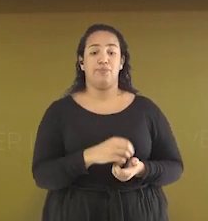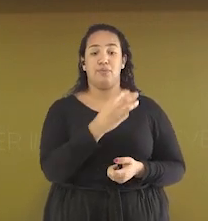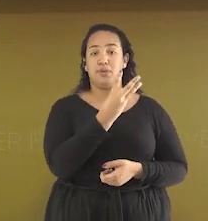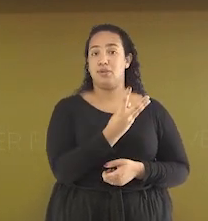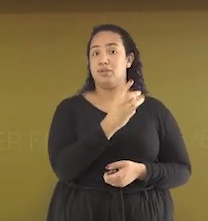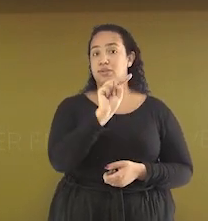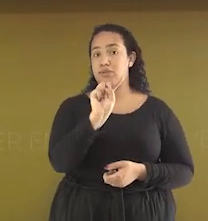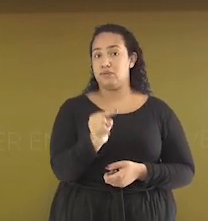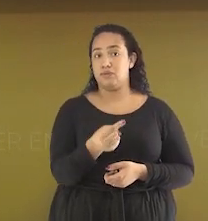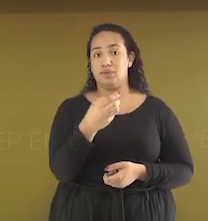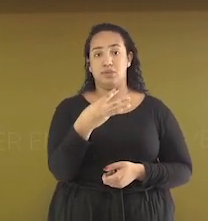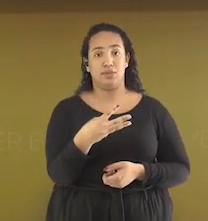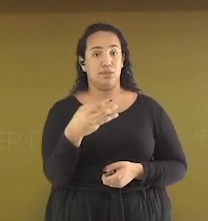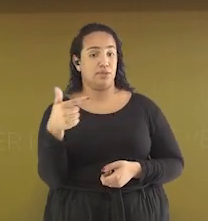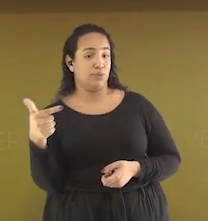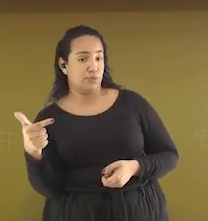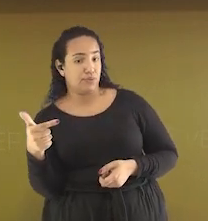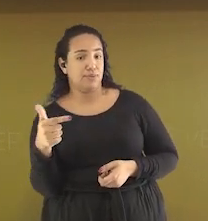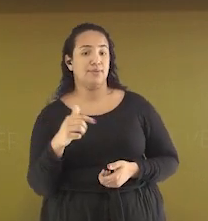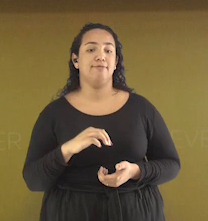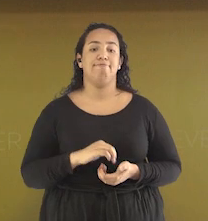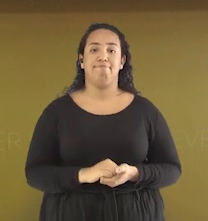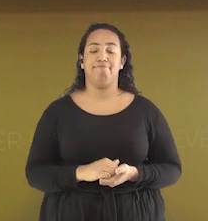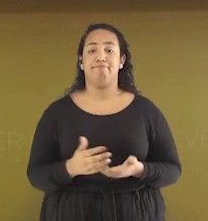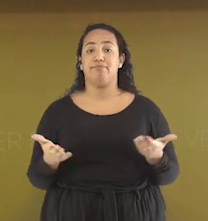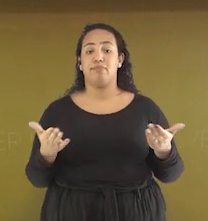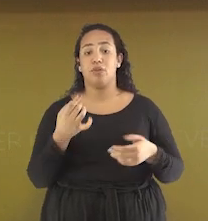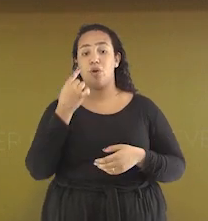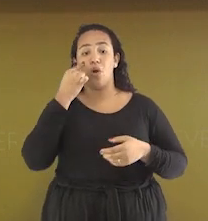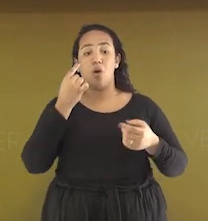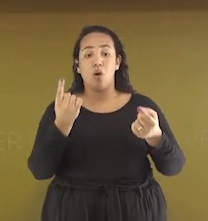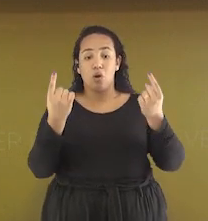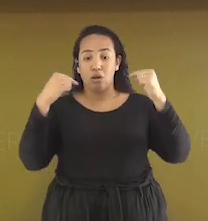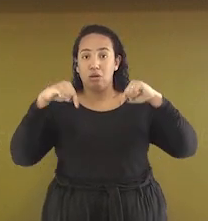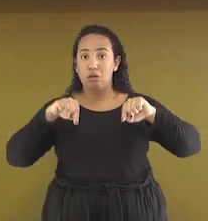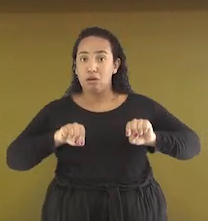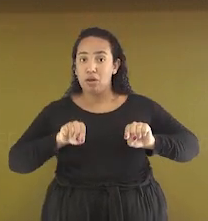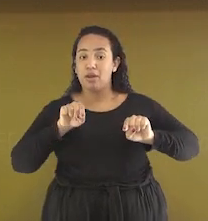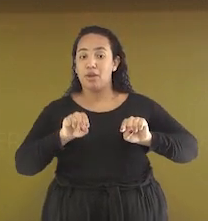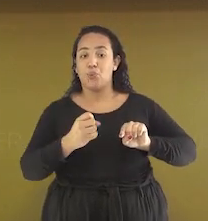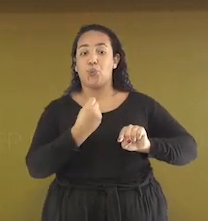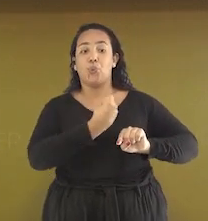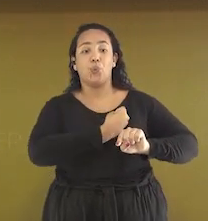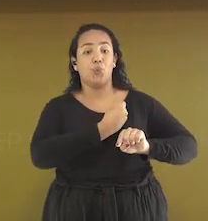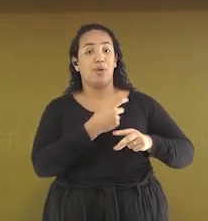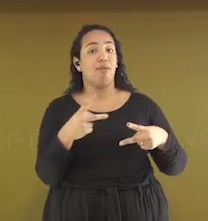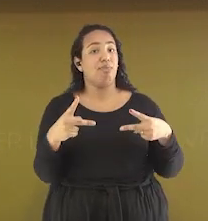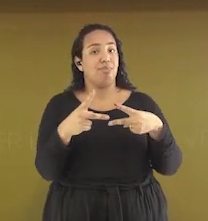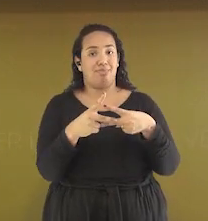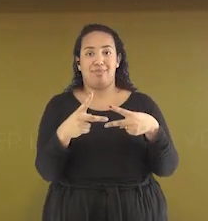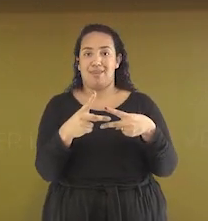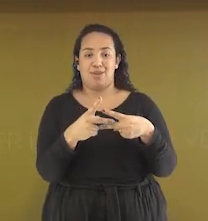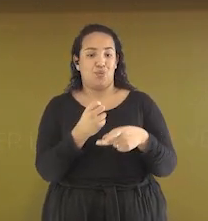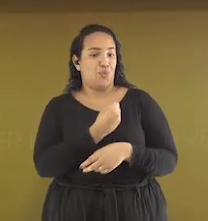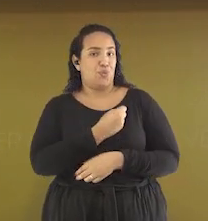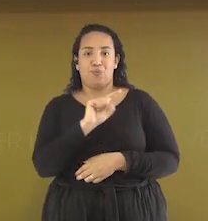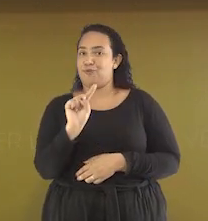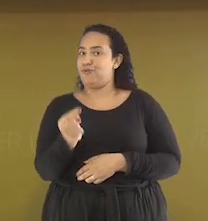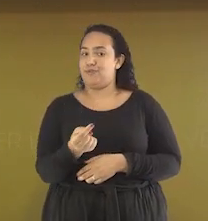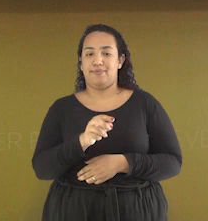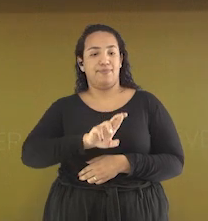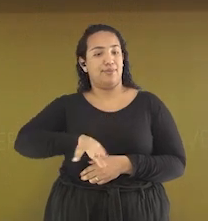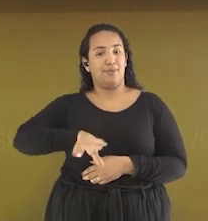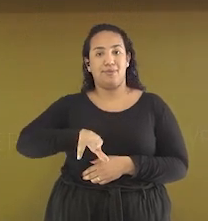3 inteiros, 32 centésimos. Veja agora esses aqui embaixo. Eles não são